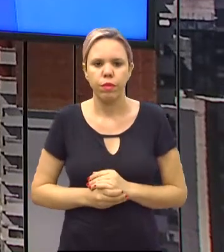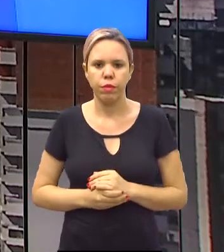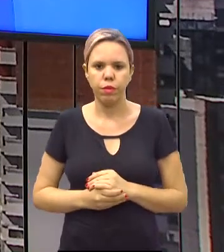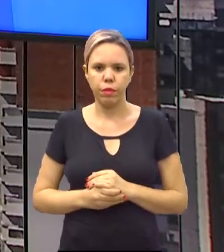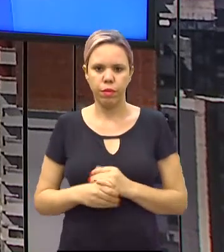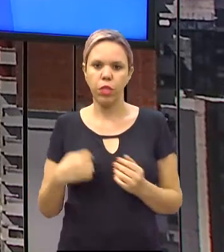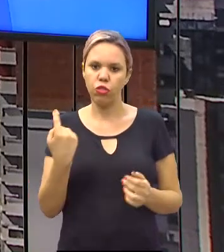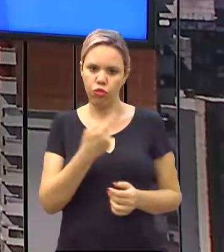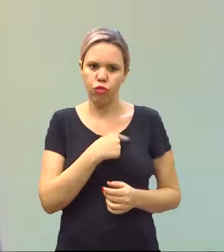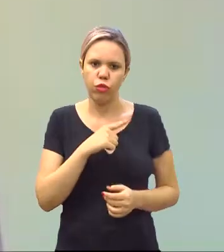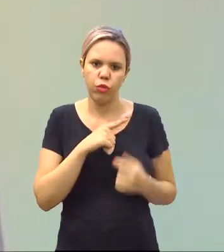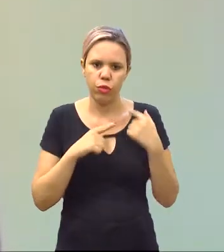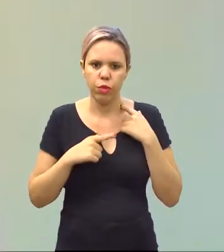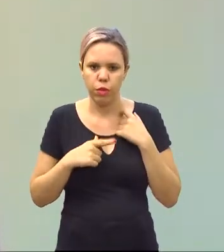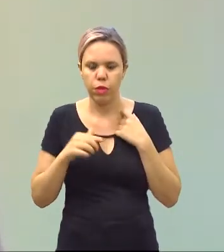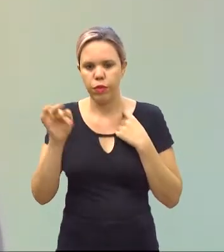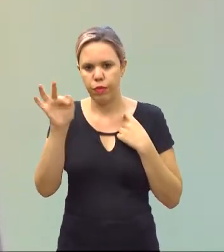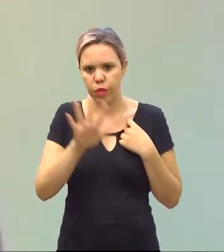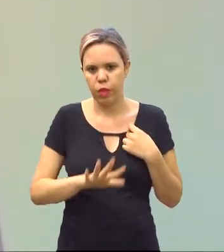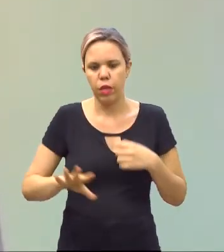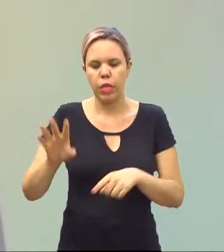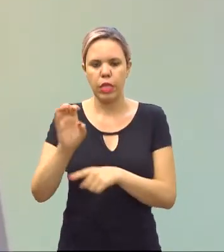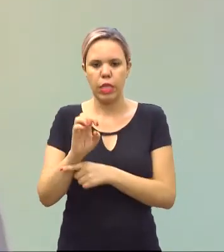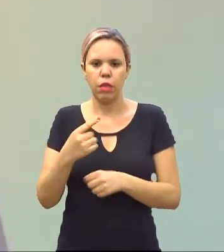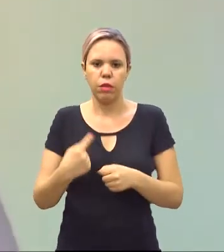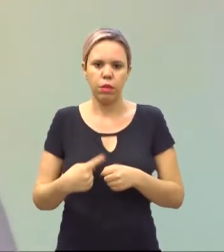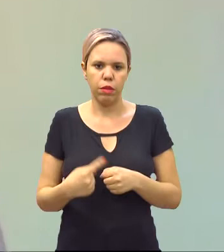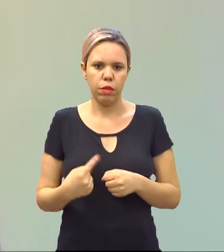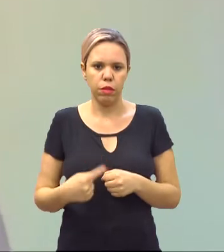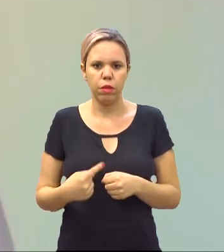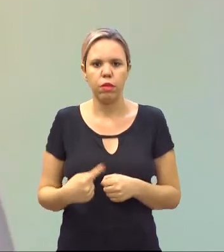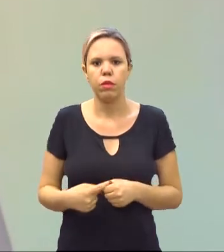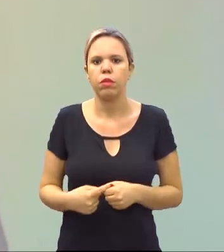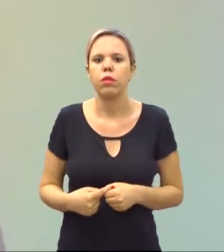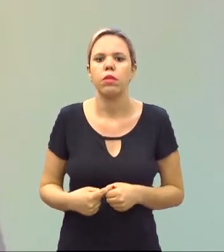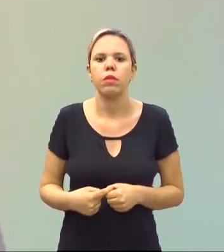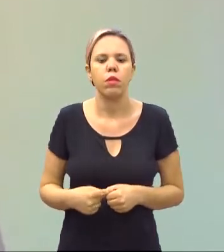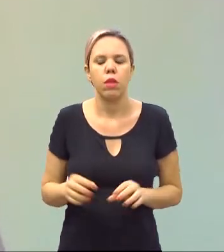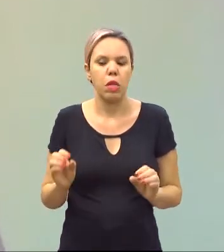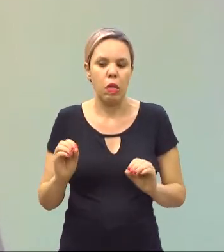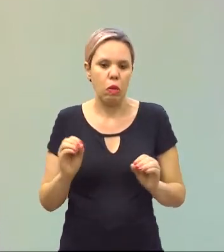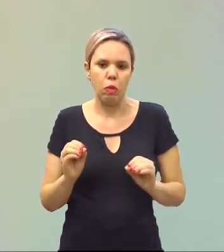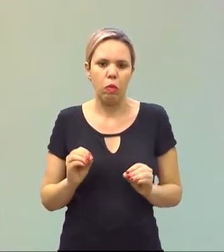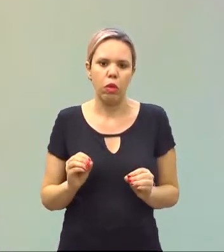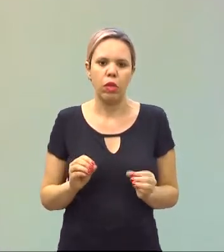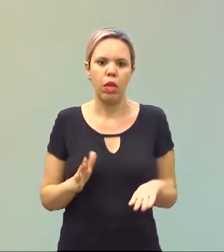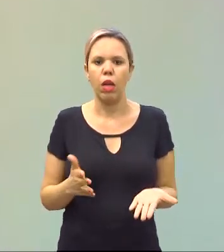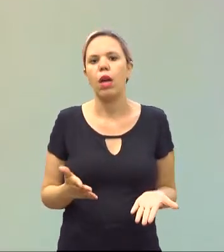A gente tem a esfera federal, estadual e municipal. Nenhuma delas elimina